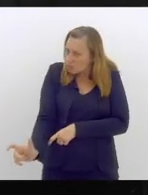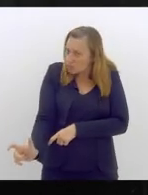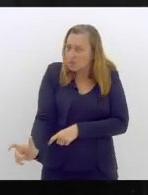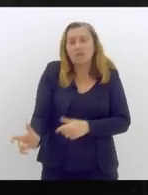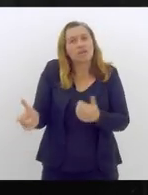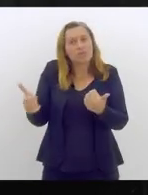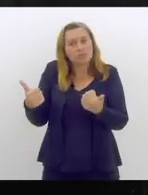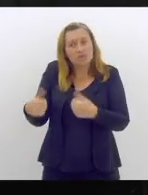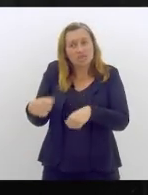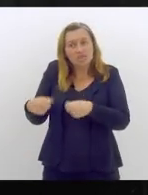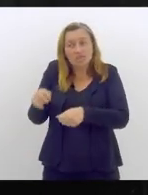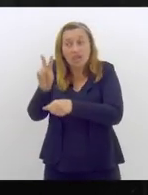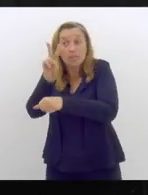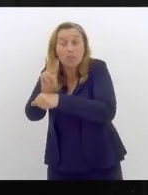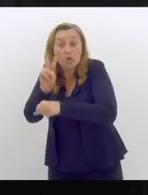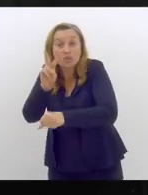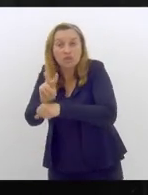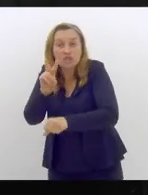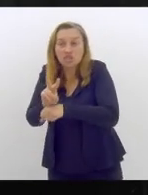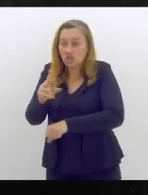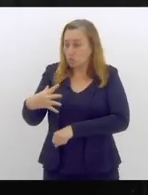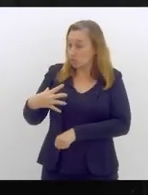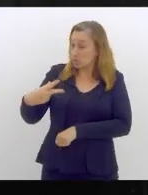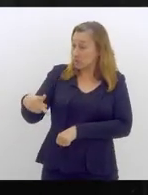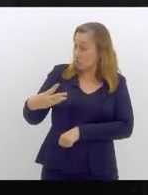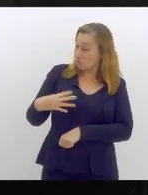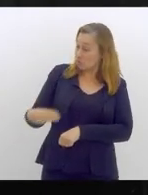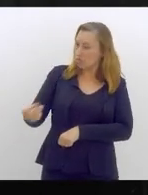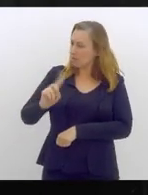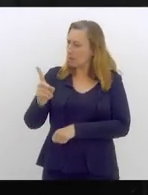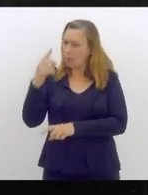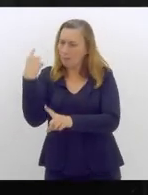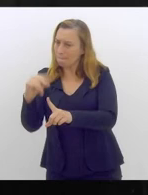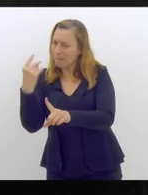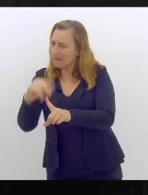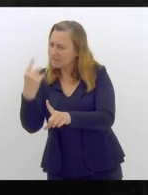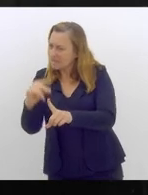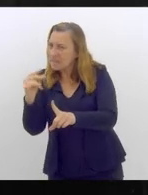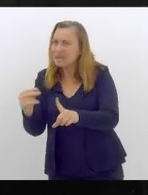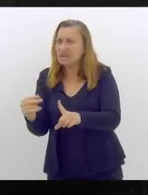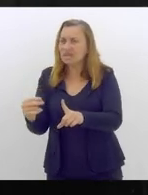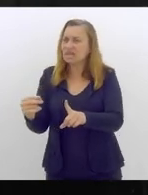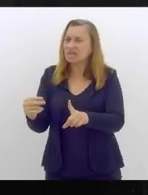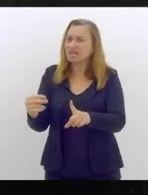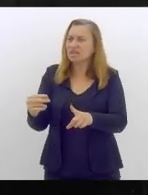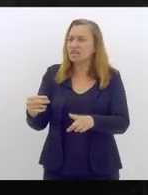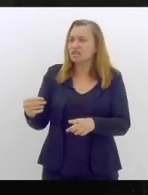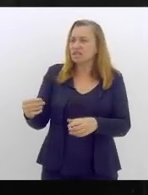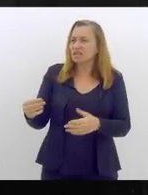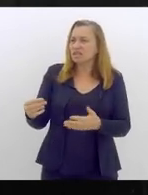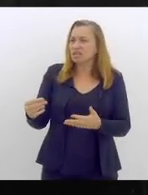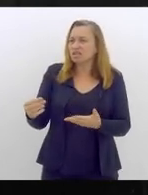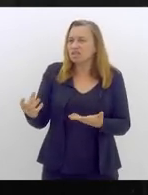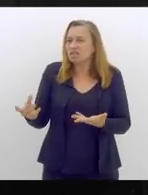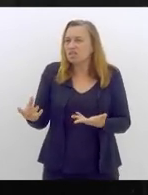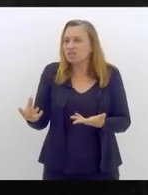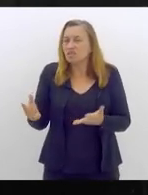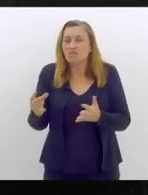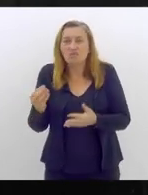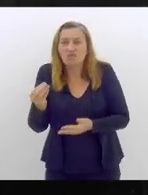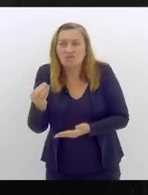ser o protetor O Guardião dessas crianças maltratando uma criança inocente